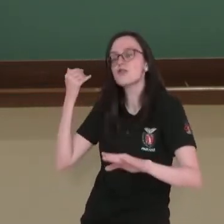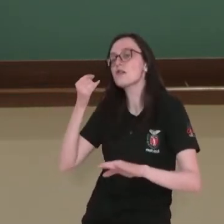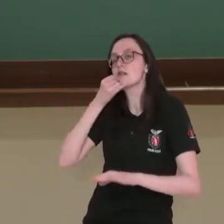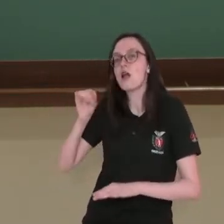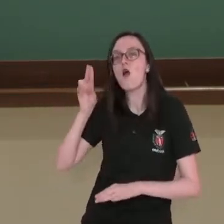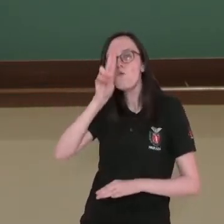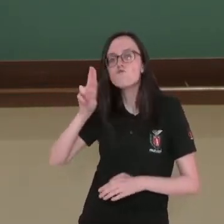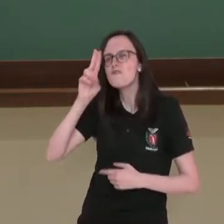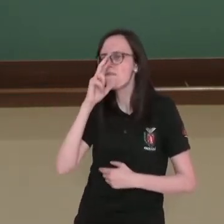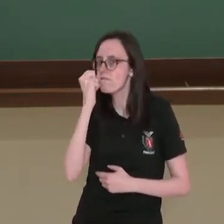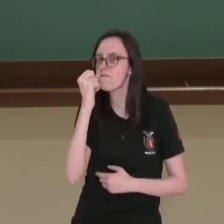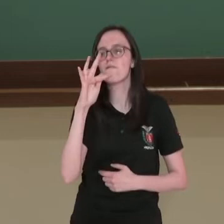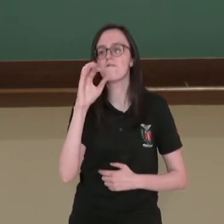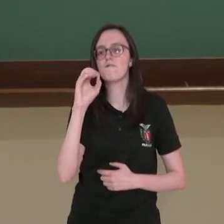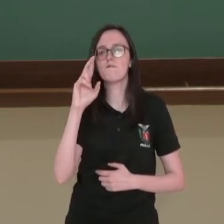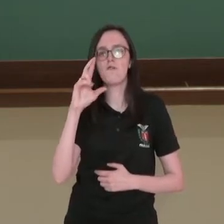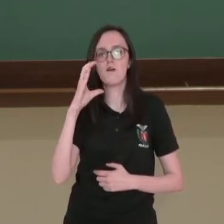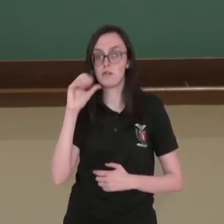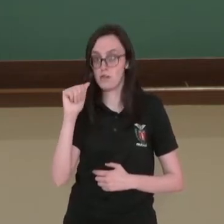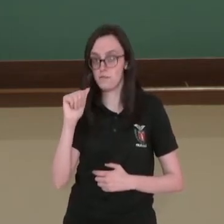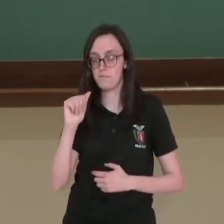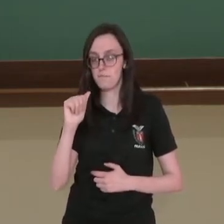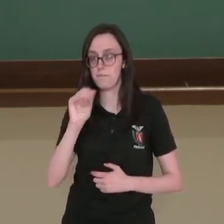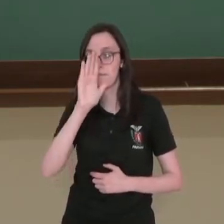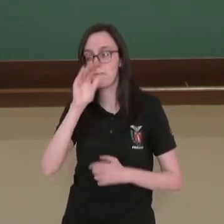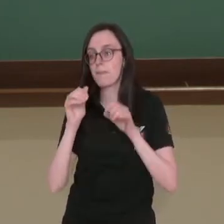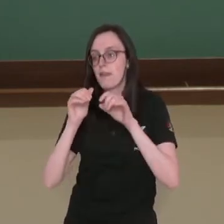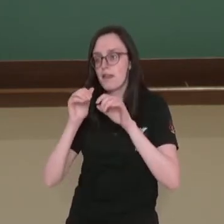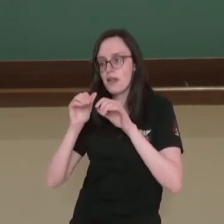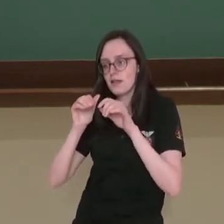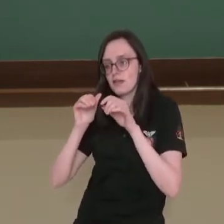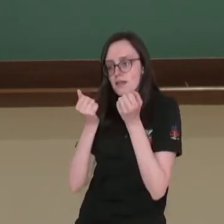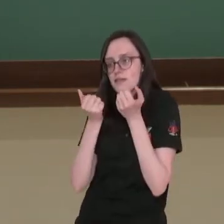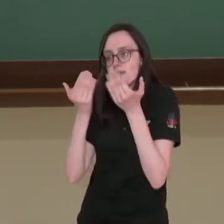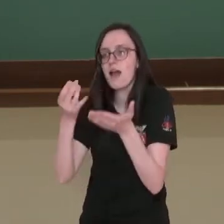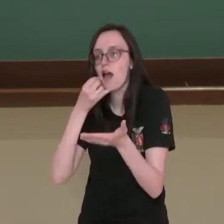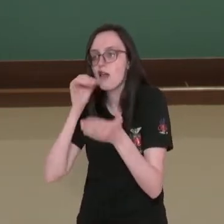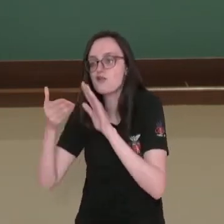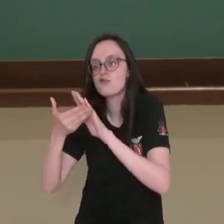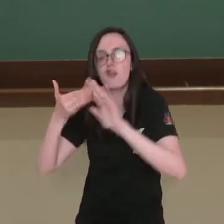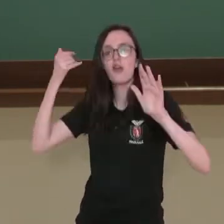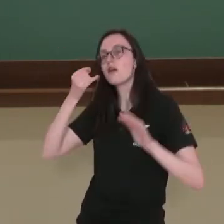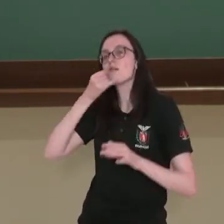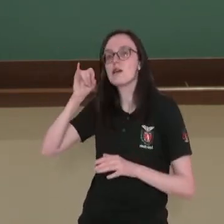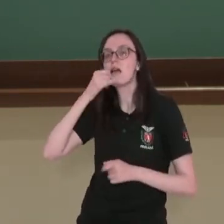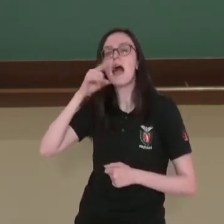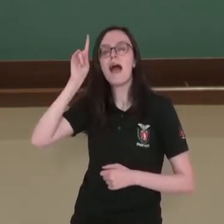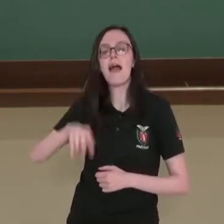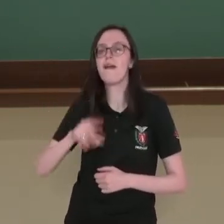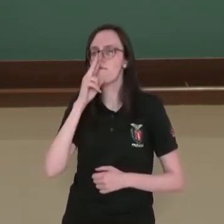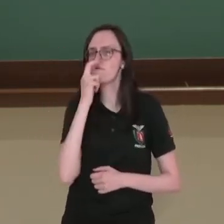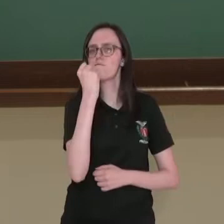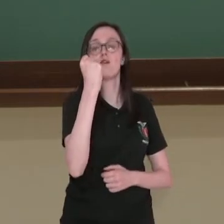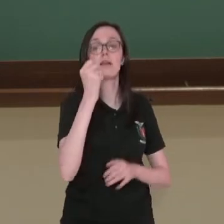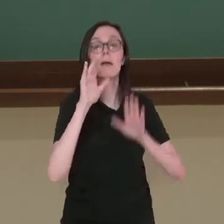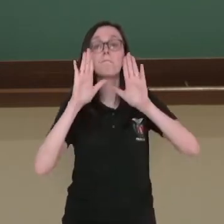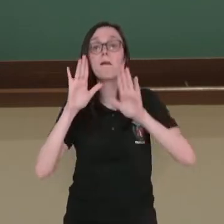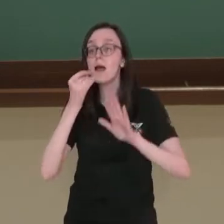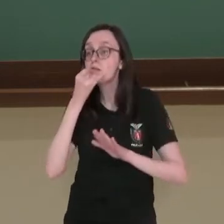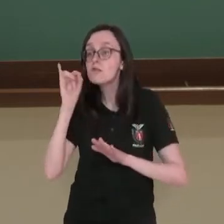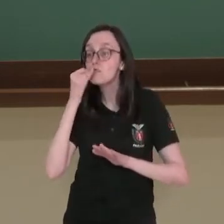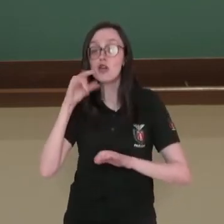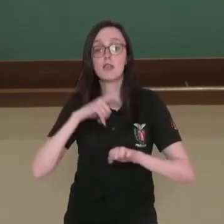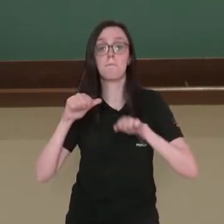em outras palavras, você dá energia e retira energia, usa força para isso. Mas sempre essa força, essa energia, ela vai produzir